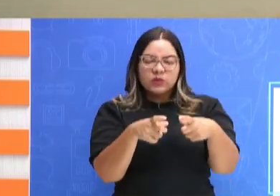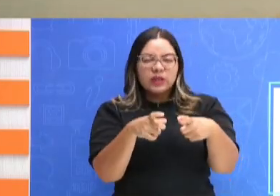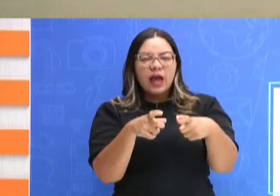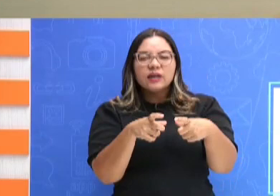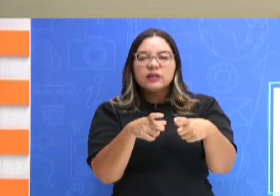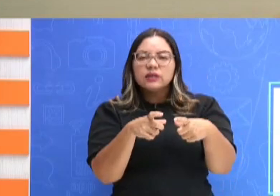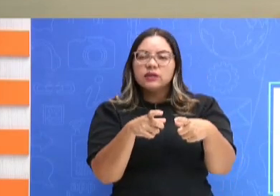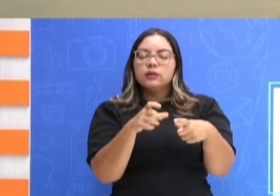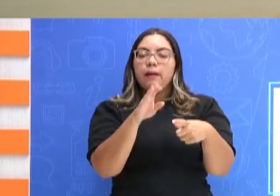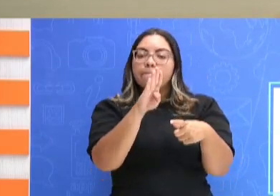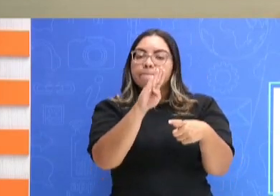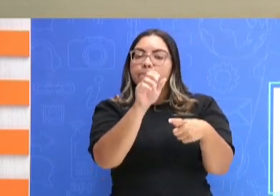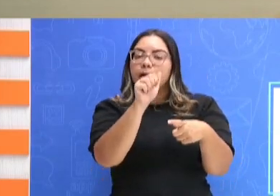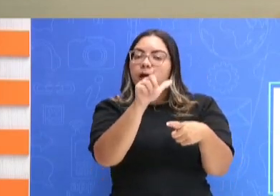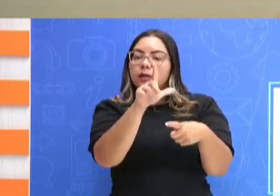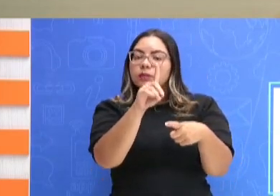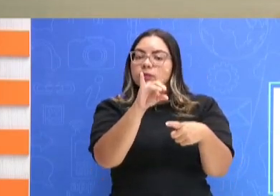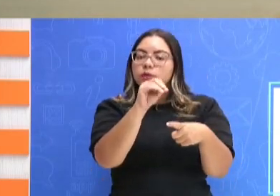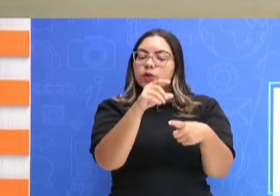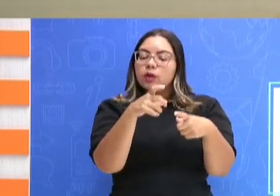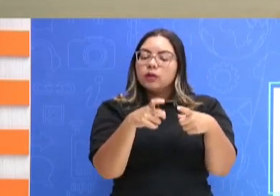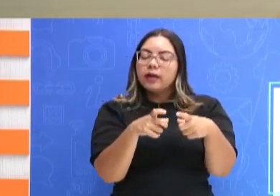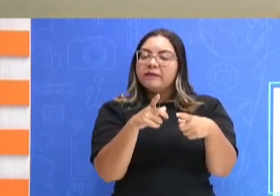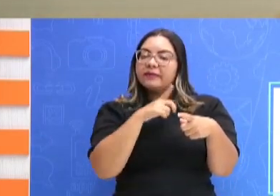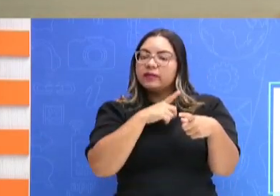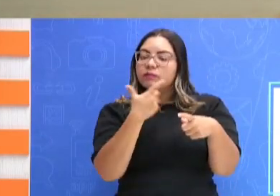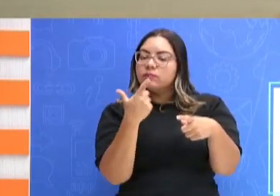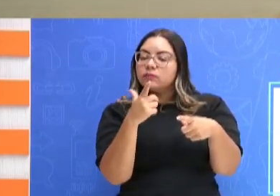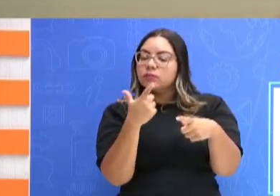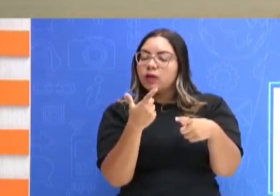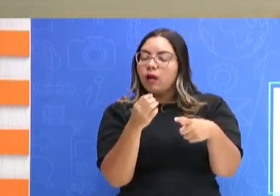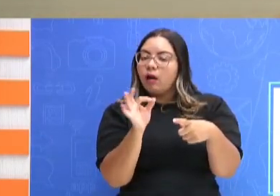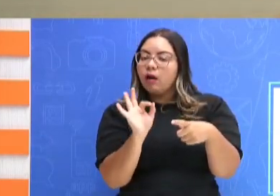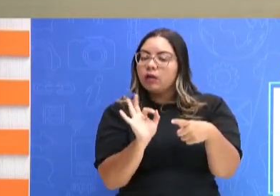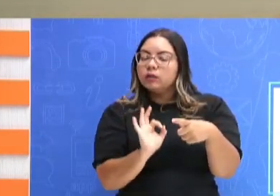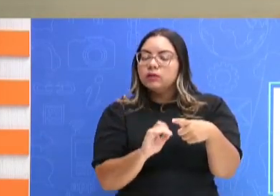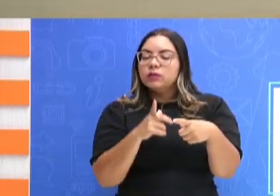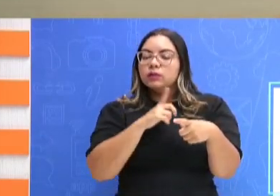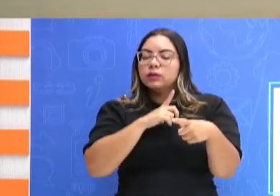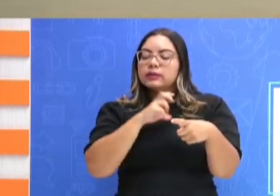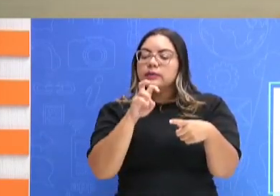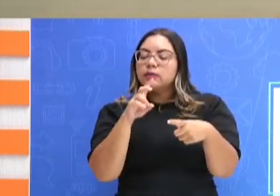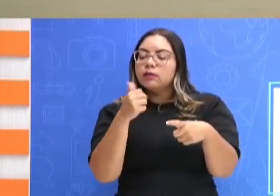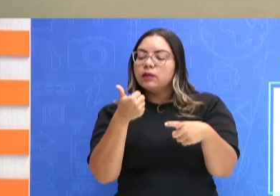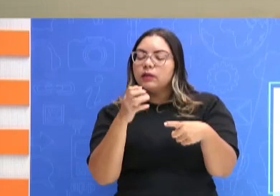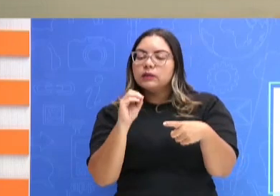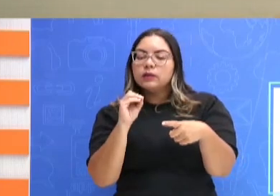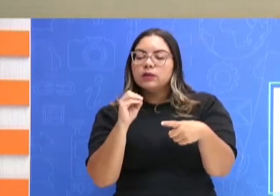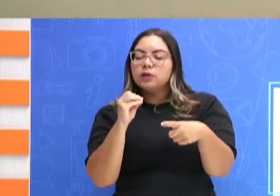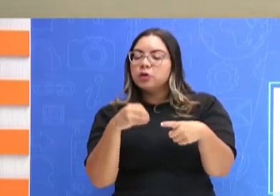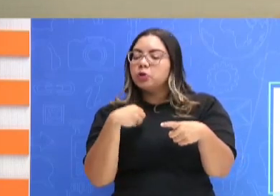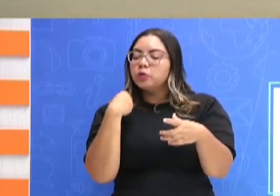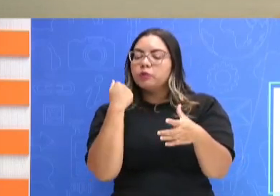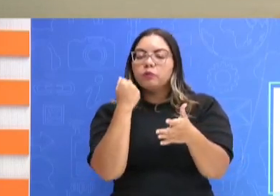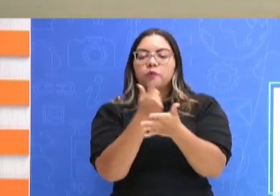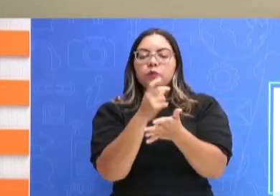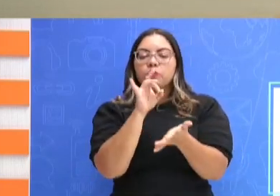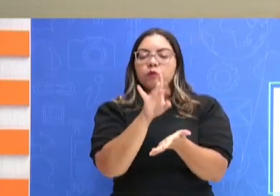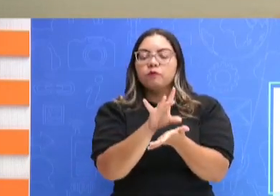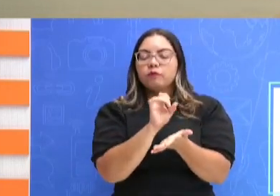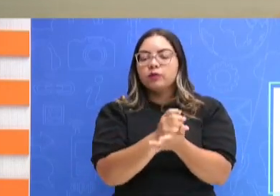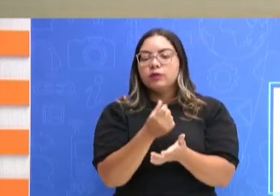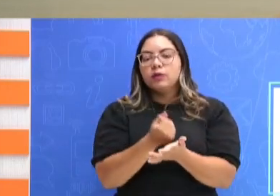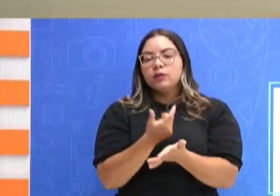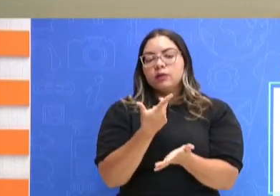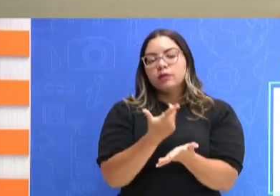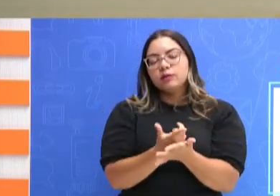baldios. O que é? Terrenos que não tem estrutura nenhuma, que a pessoa já tenha 5, 10 anos, que não vende, que não dá, que não empresta. Se ele não